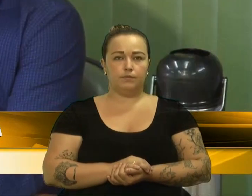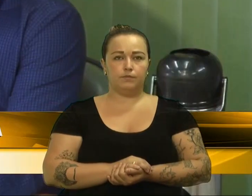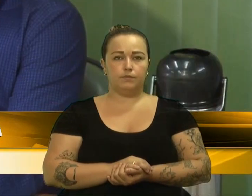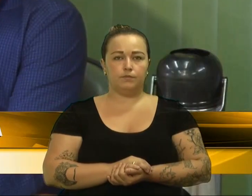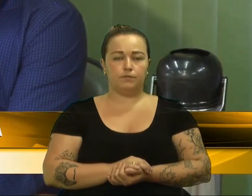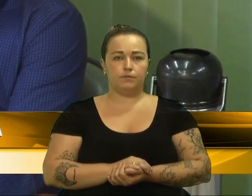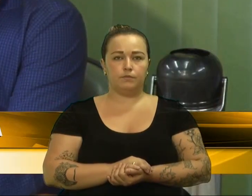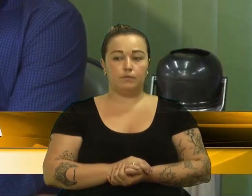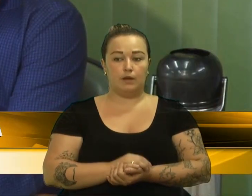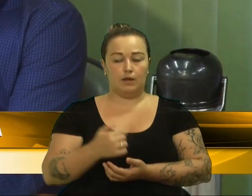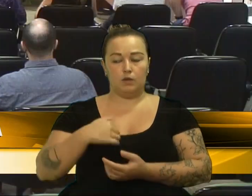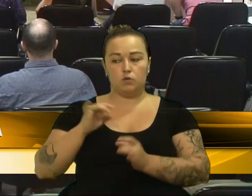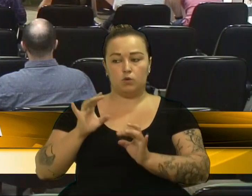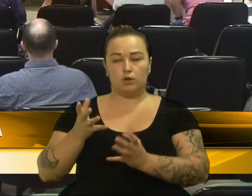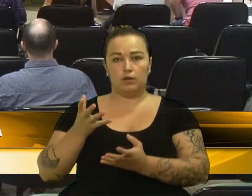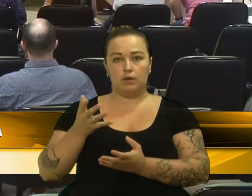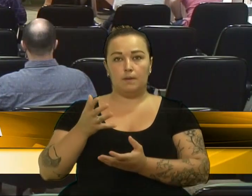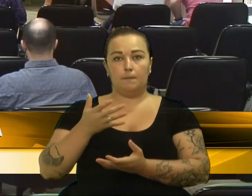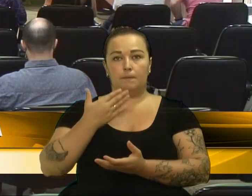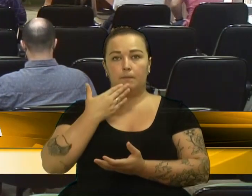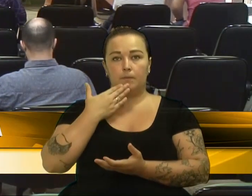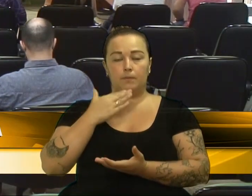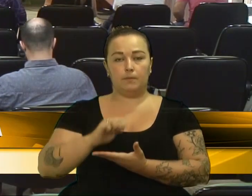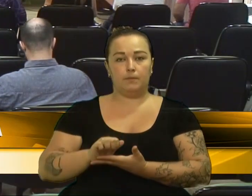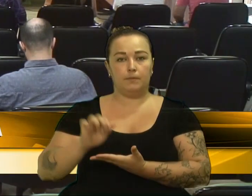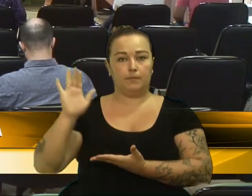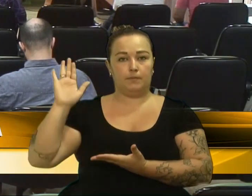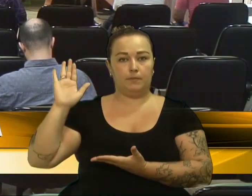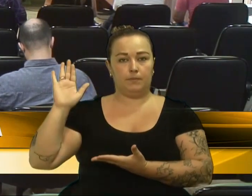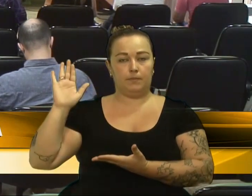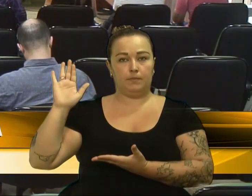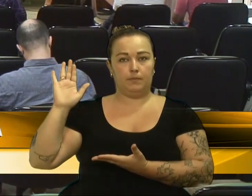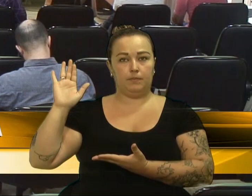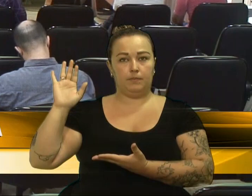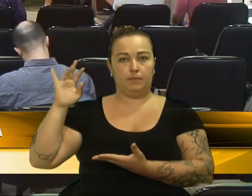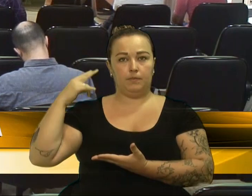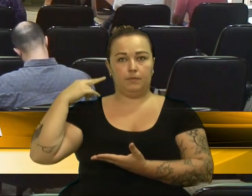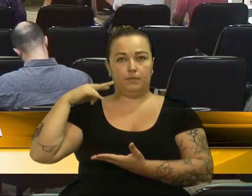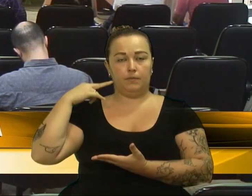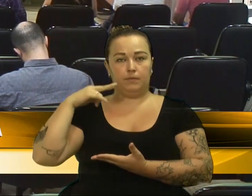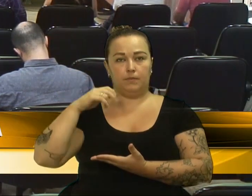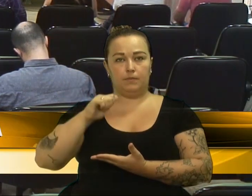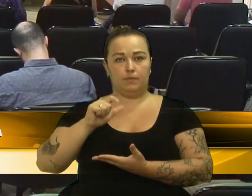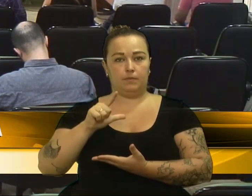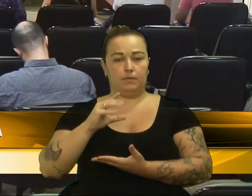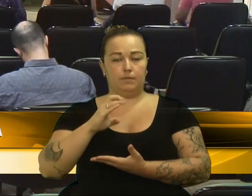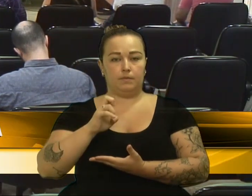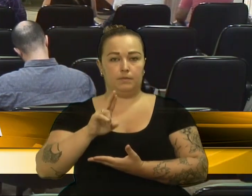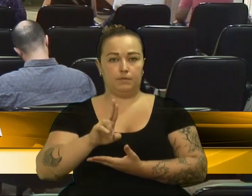Eu só queria pedir a palavra. Com a palavra, o vereador Alceu Tomé.